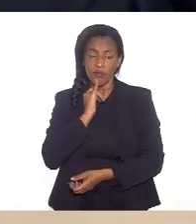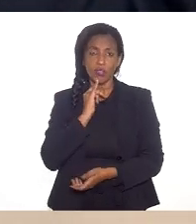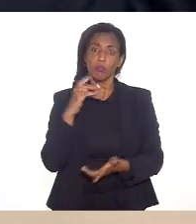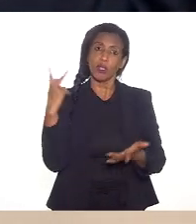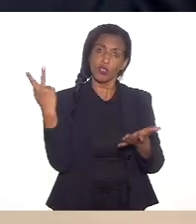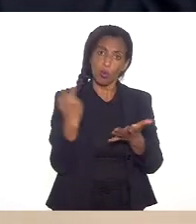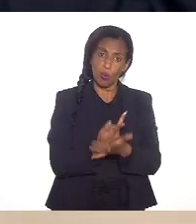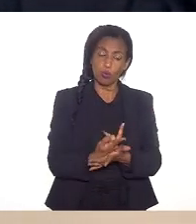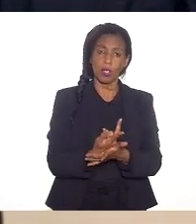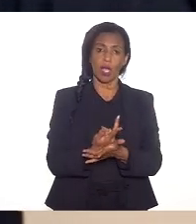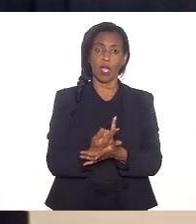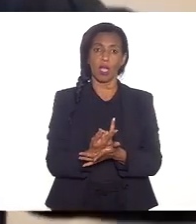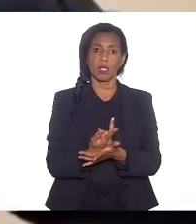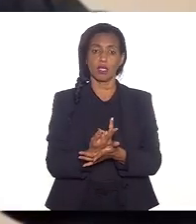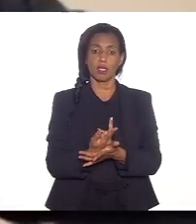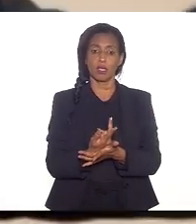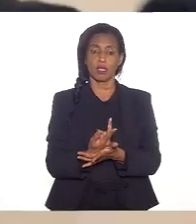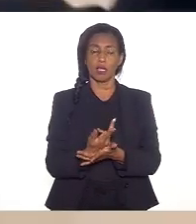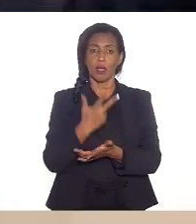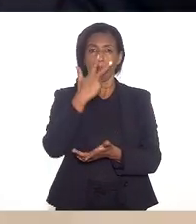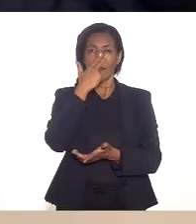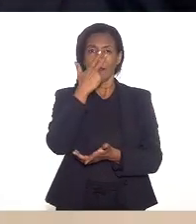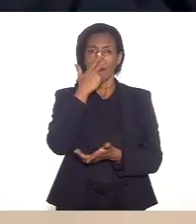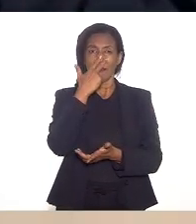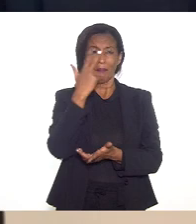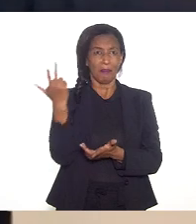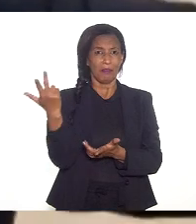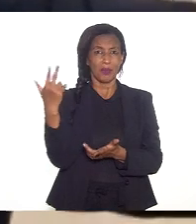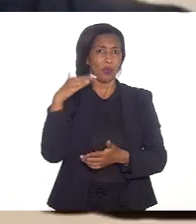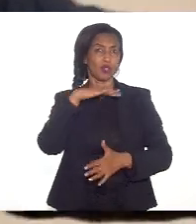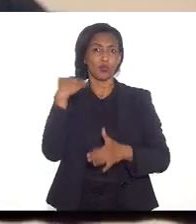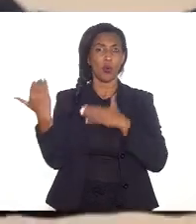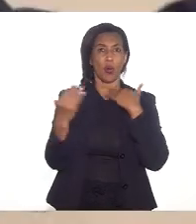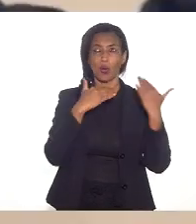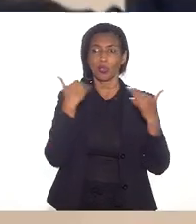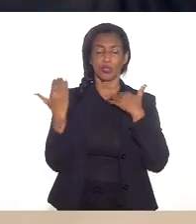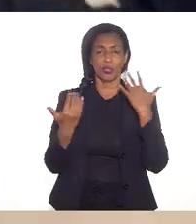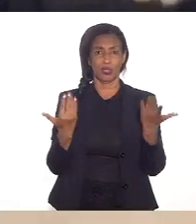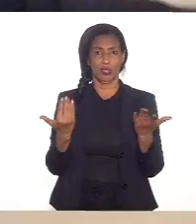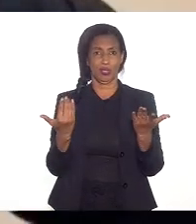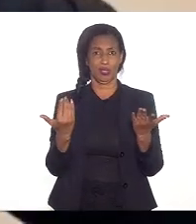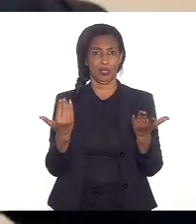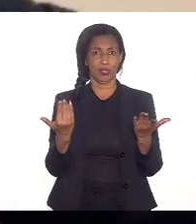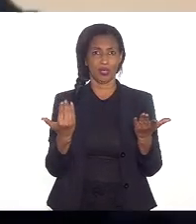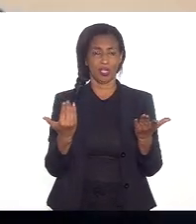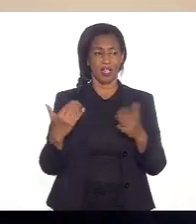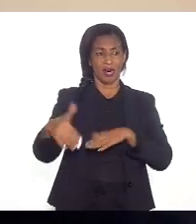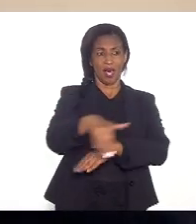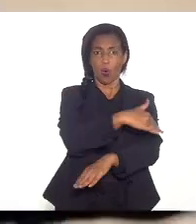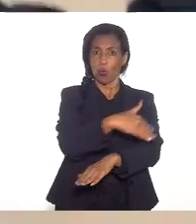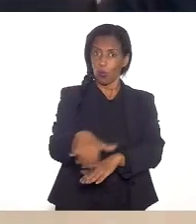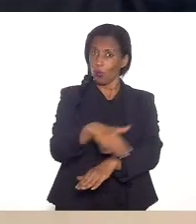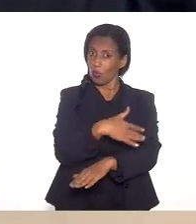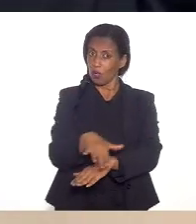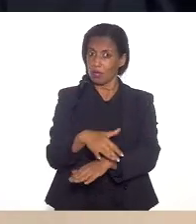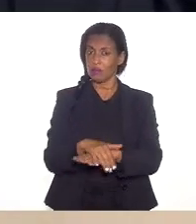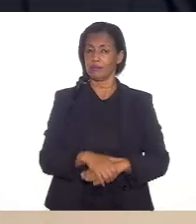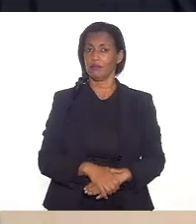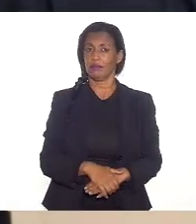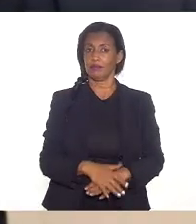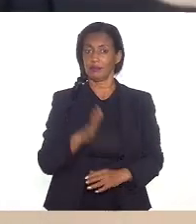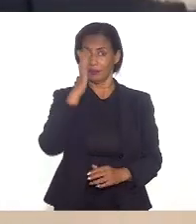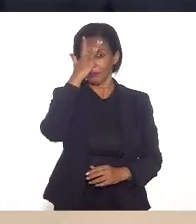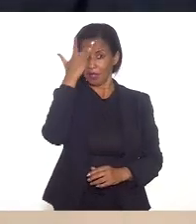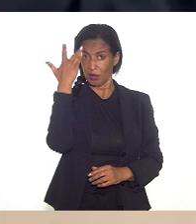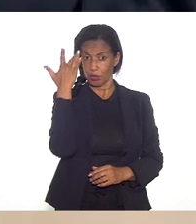acontecem... São os aviões na torre, são as mortes, as pessoas mortas nas ruas, não é? são